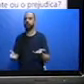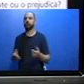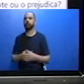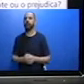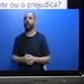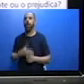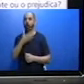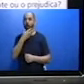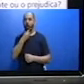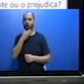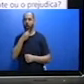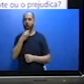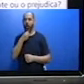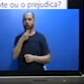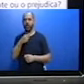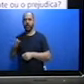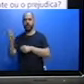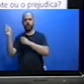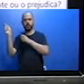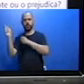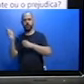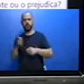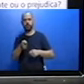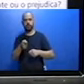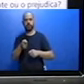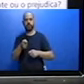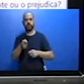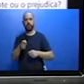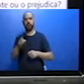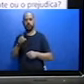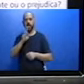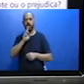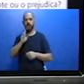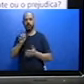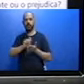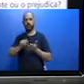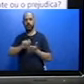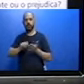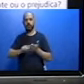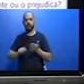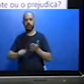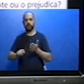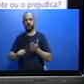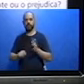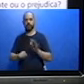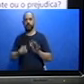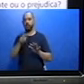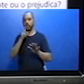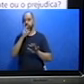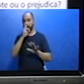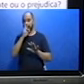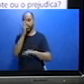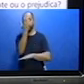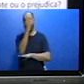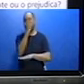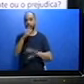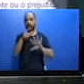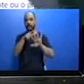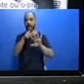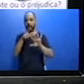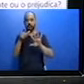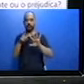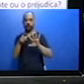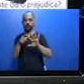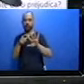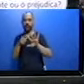um homem cortando o dedo médico representado por uma árvore com uma